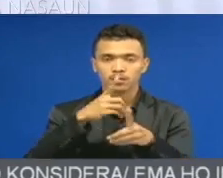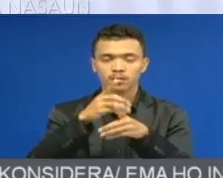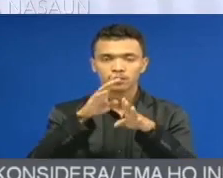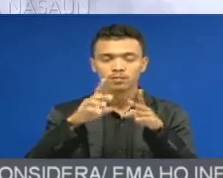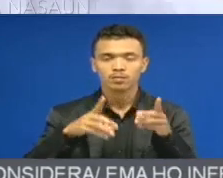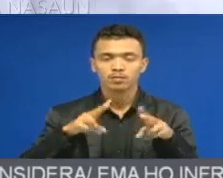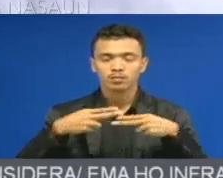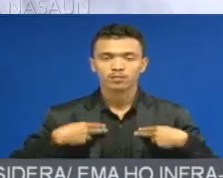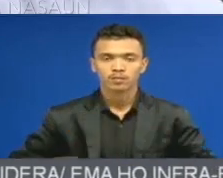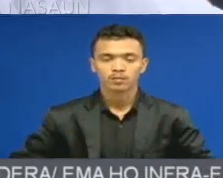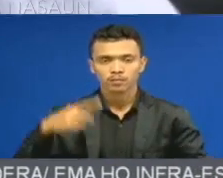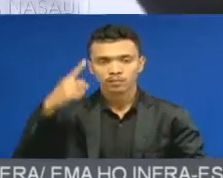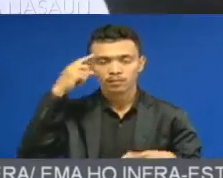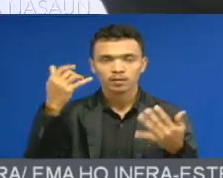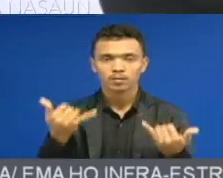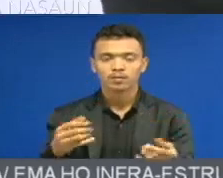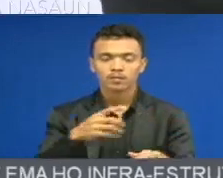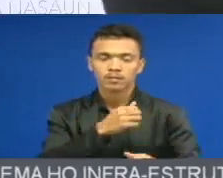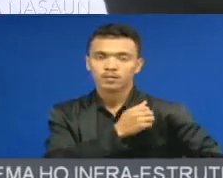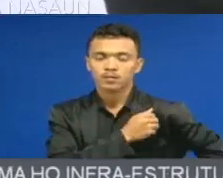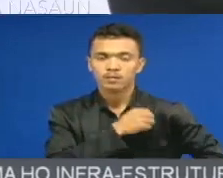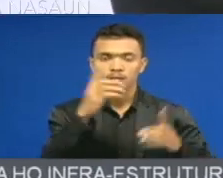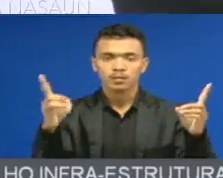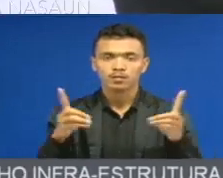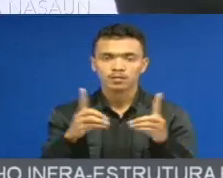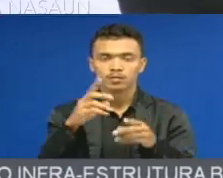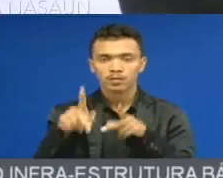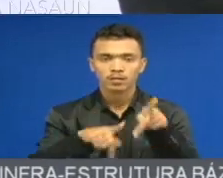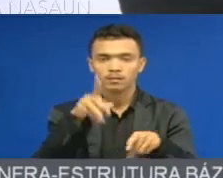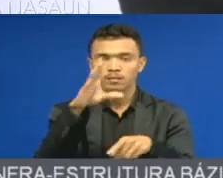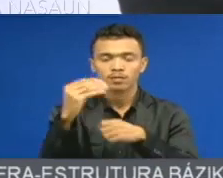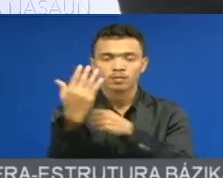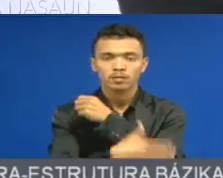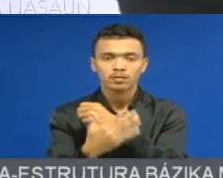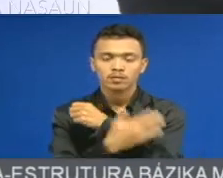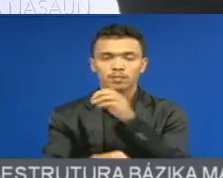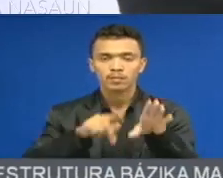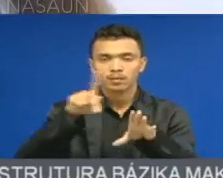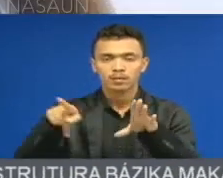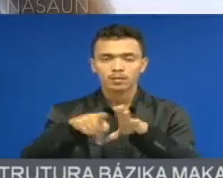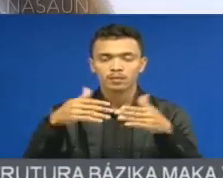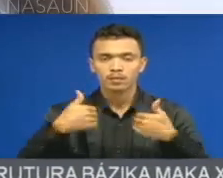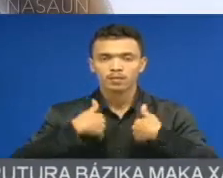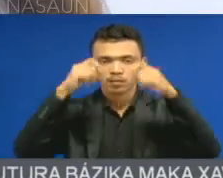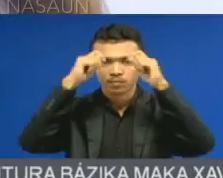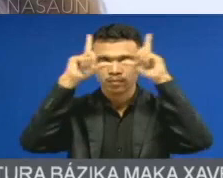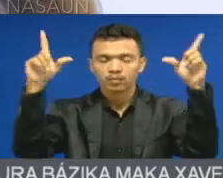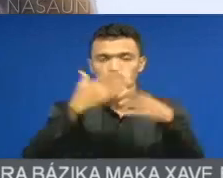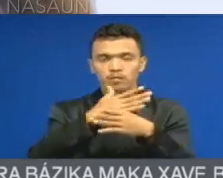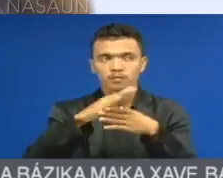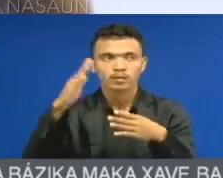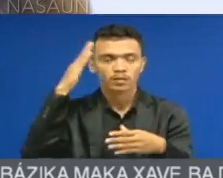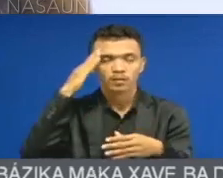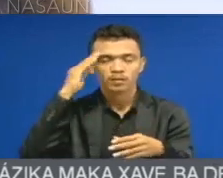makahalo kudeta hasoro povo ho nação. Tamba de, minha presença ia Timor-Leste. Atu partilha experiência pamalu.